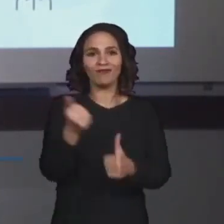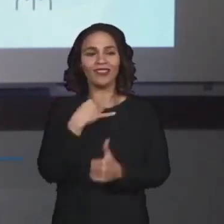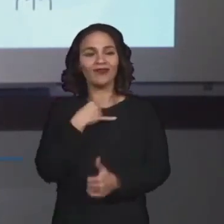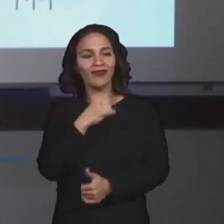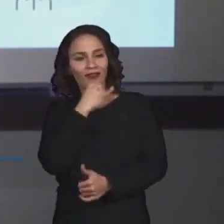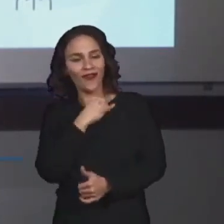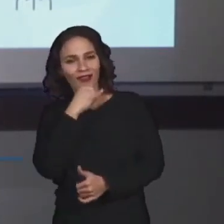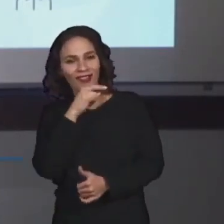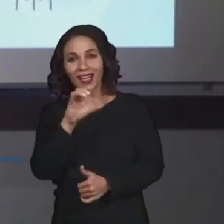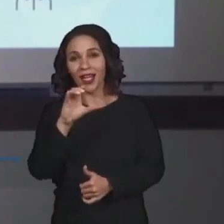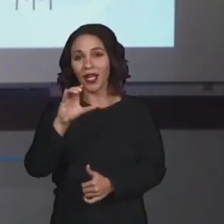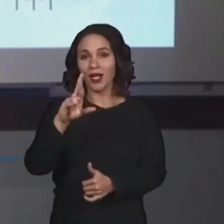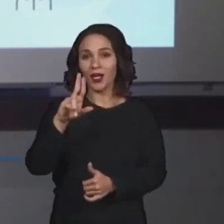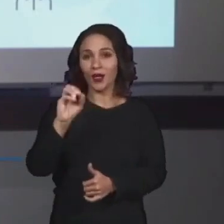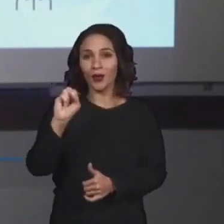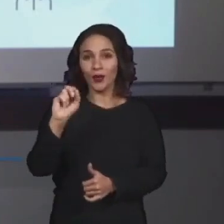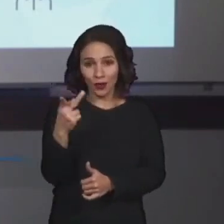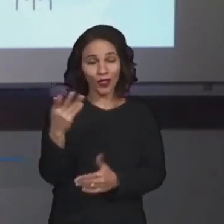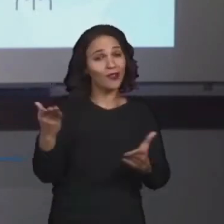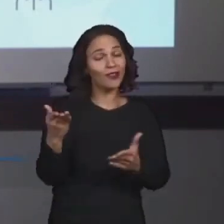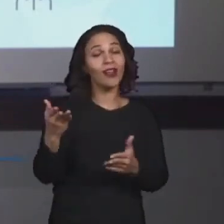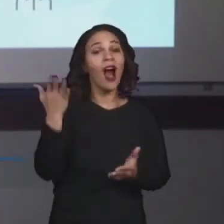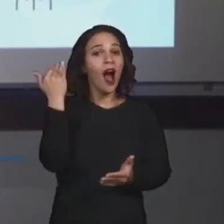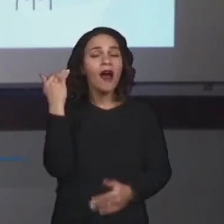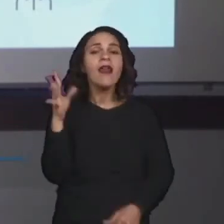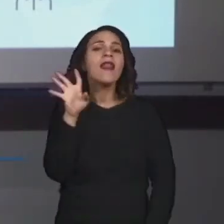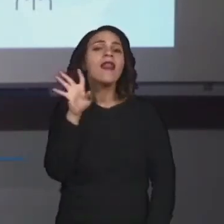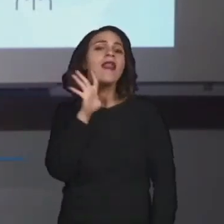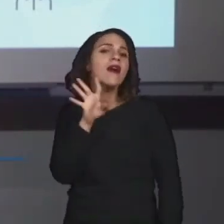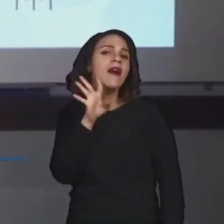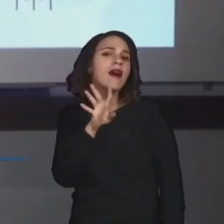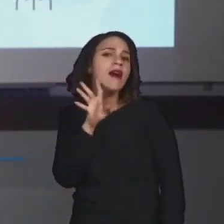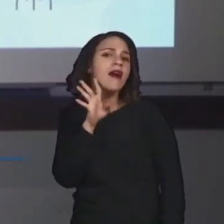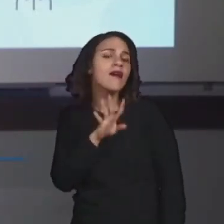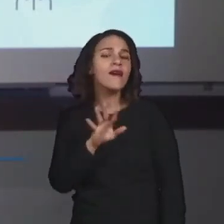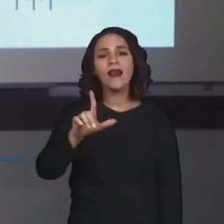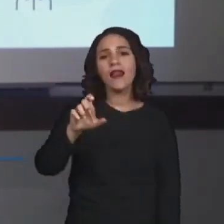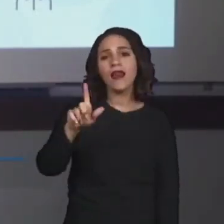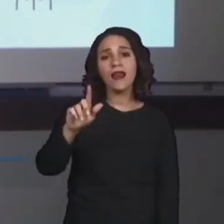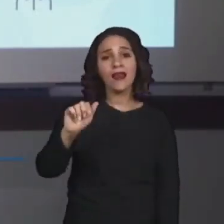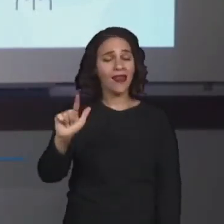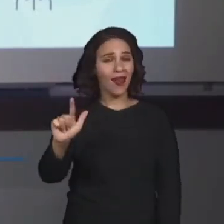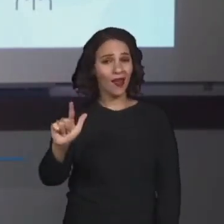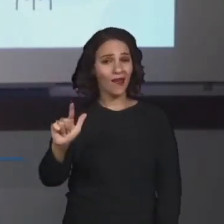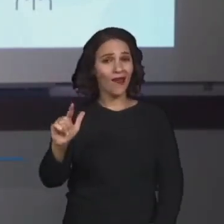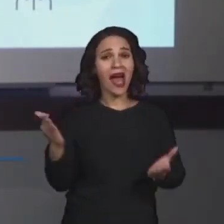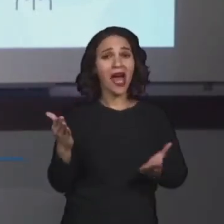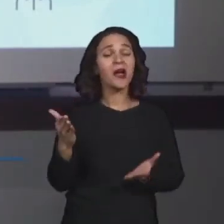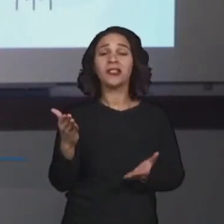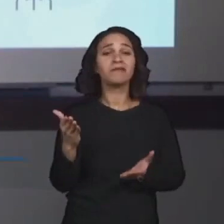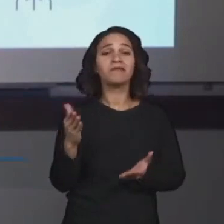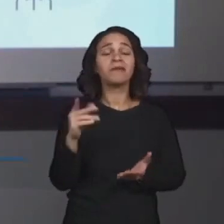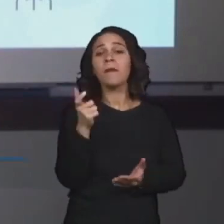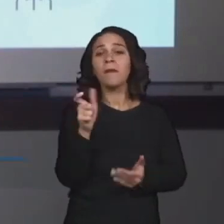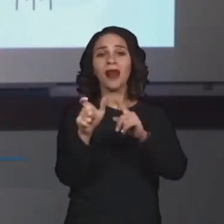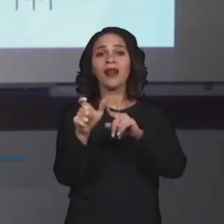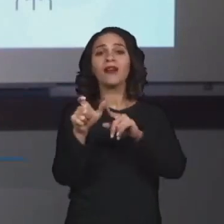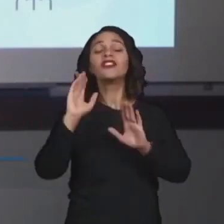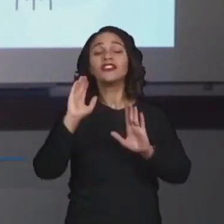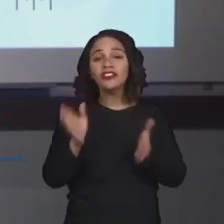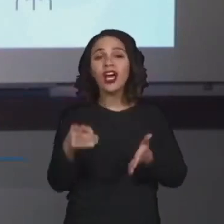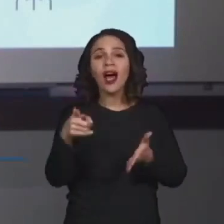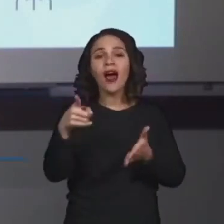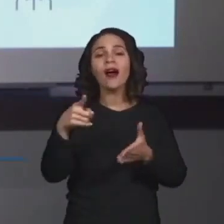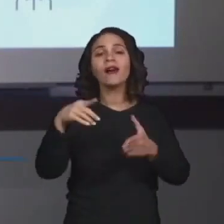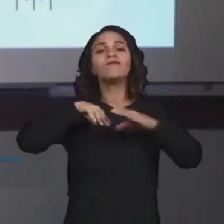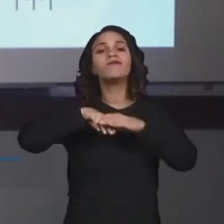ficante. Antigamente, legal era uma gíria, que hoje não é mais, né? Já faz parte